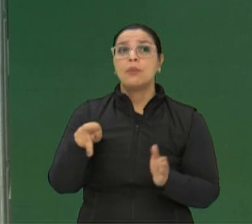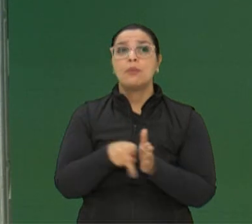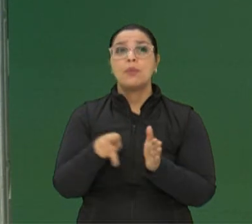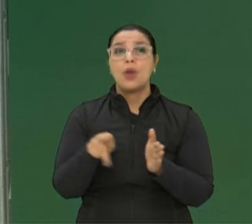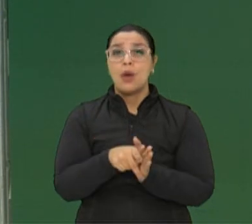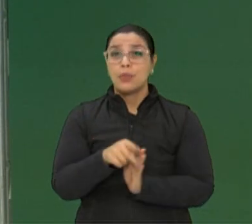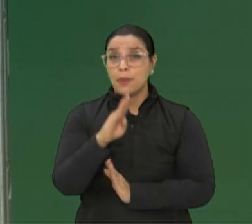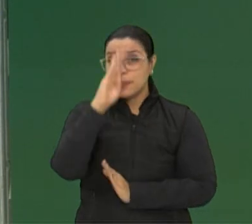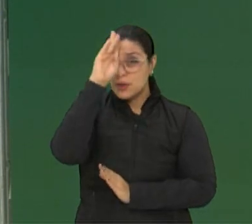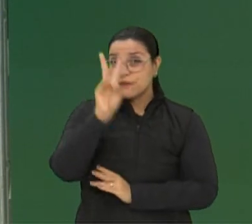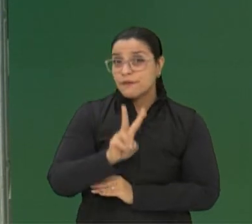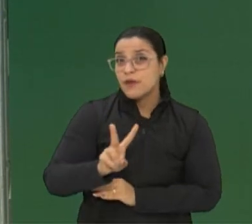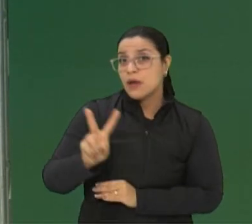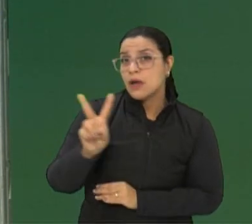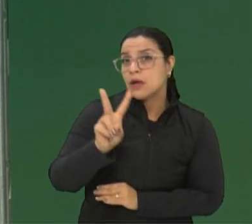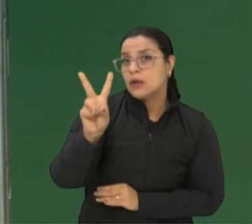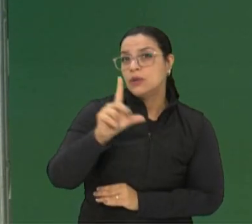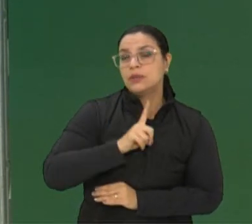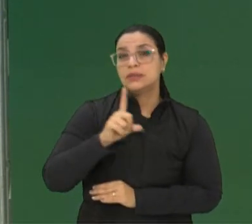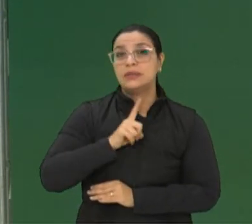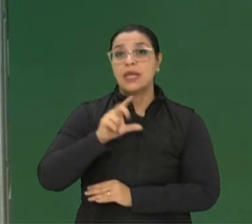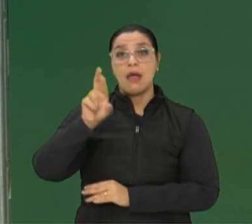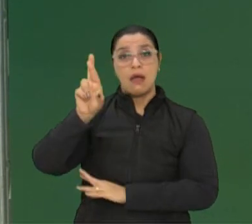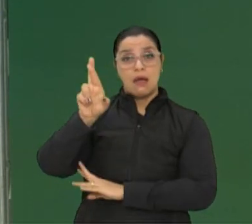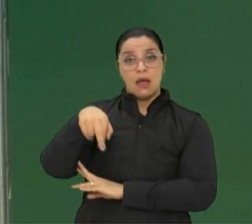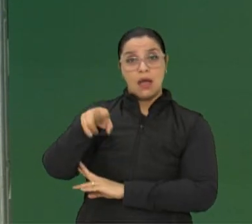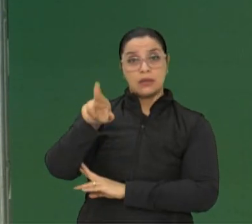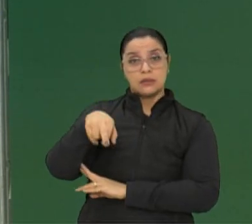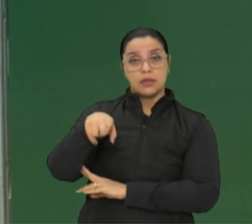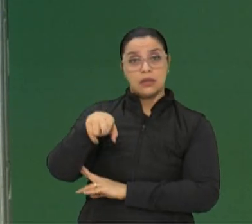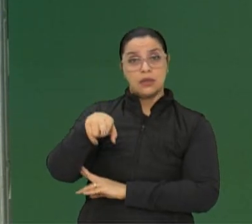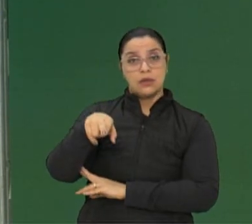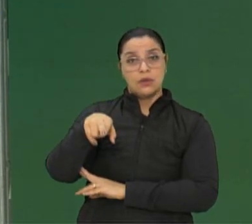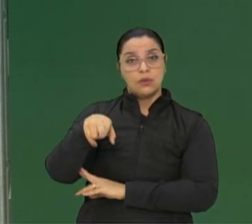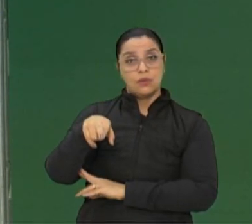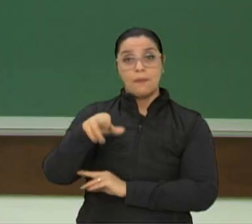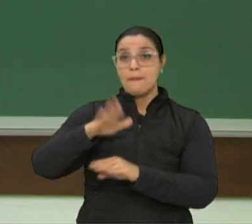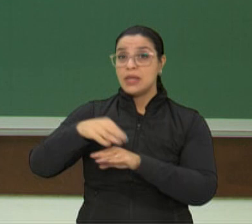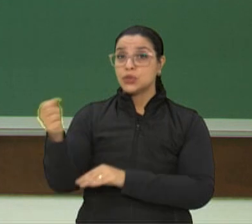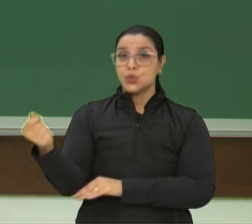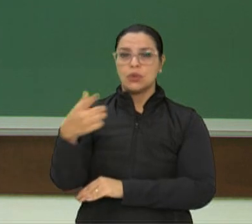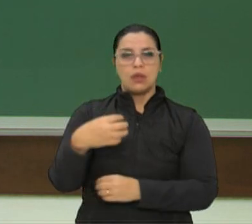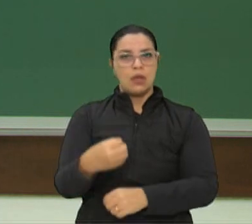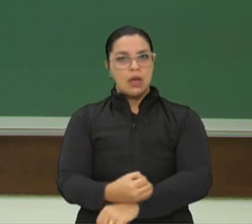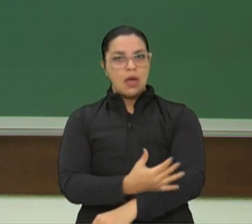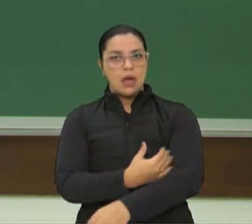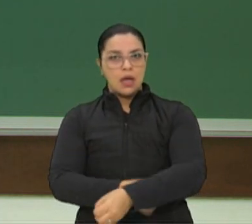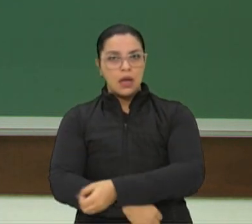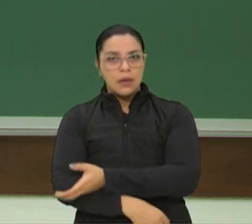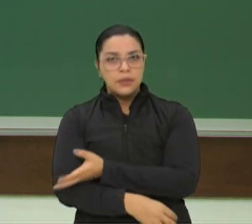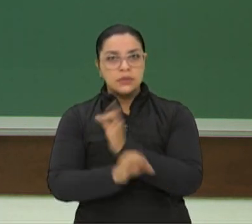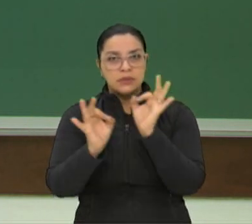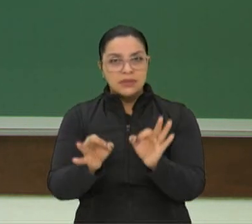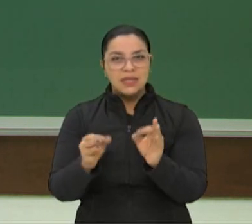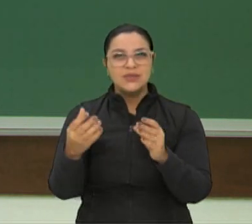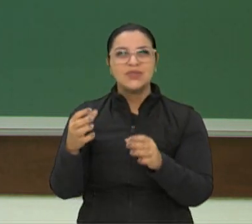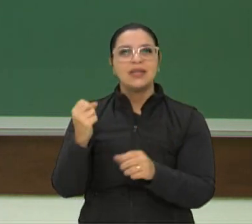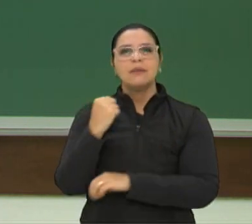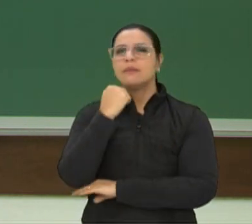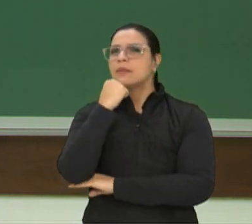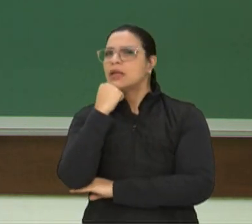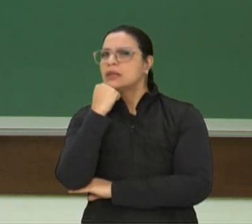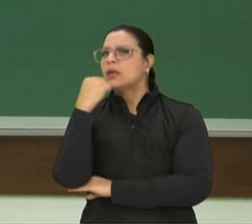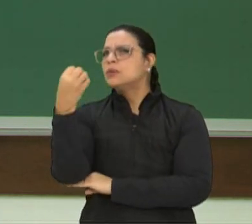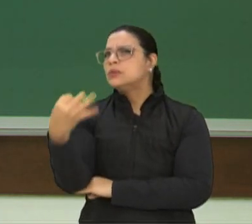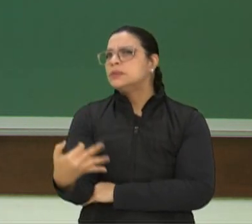primazia, ou seja, eles valorizam, tá, a razão sobre as emoções. Foi isso que a gente viu lá no Platão, quando Platão